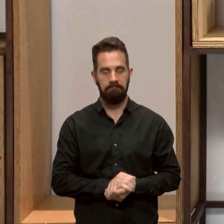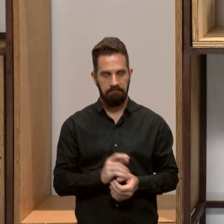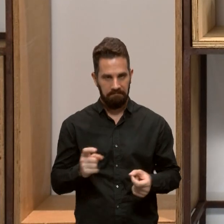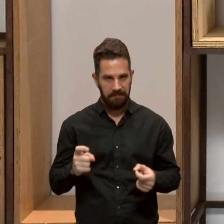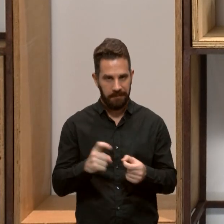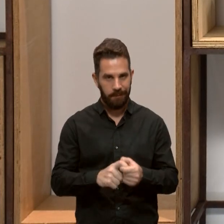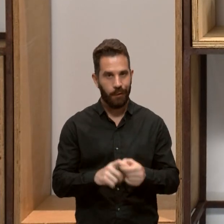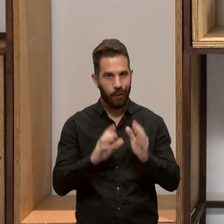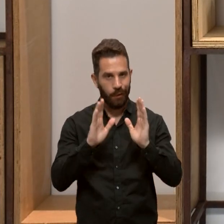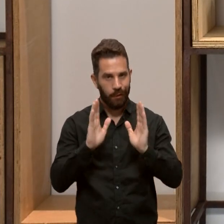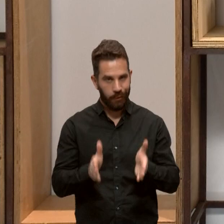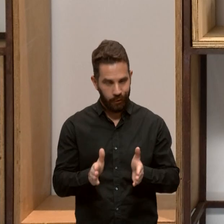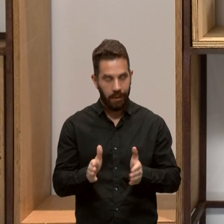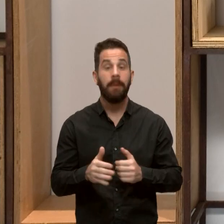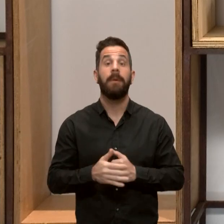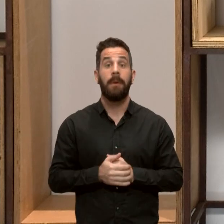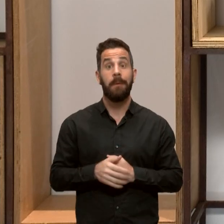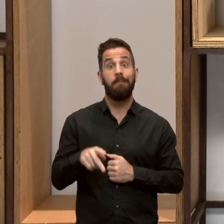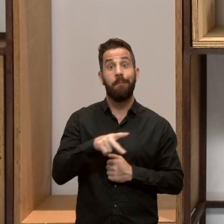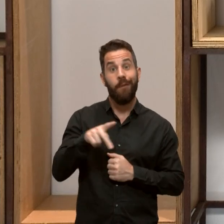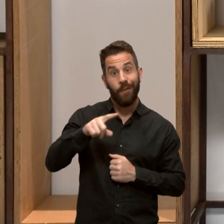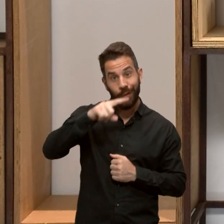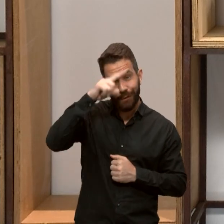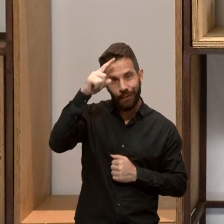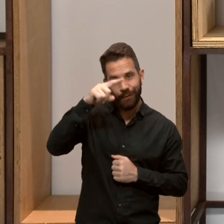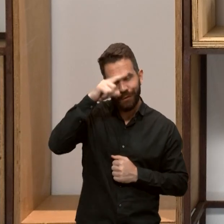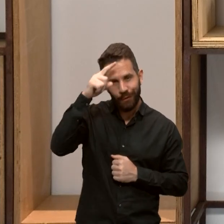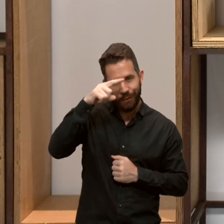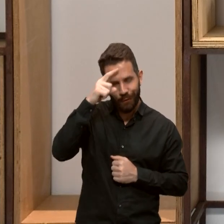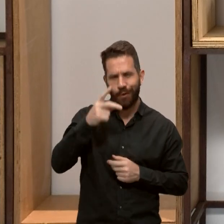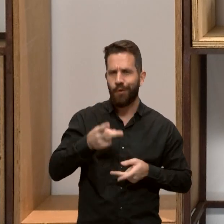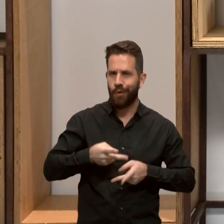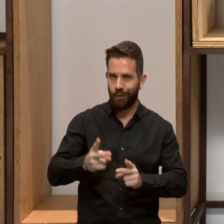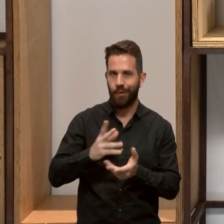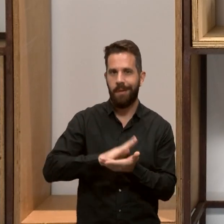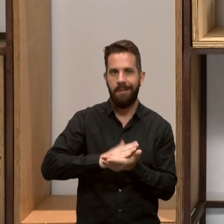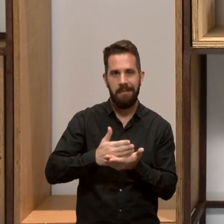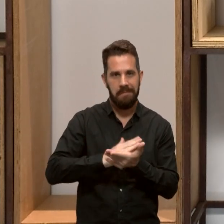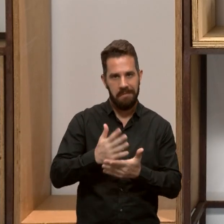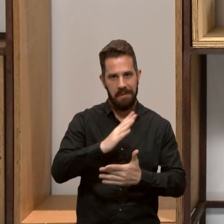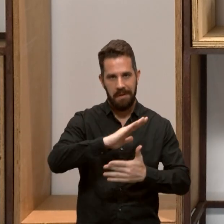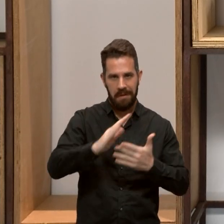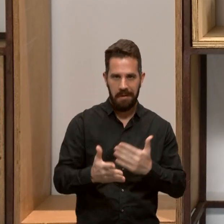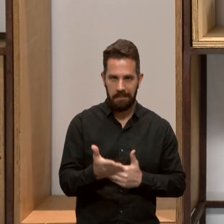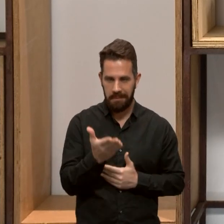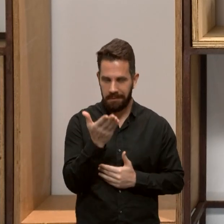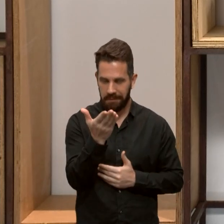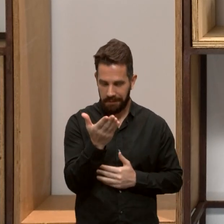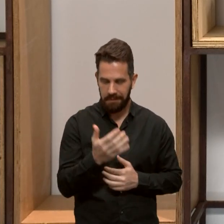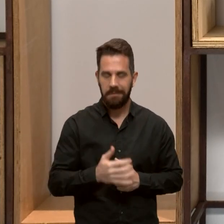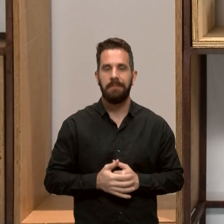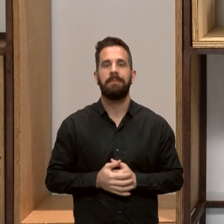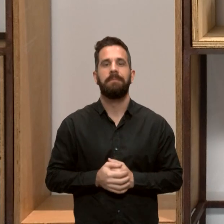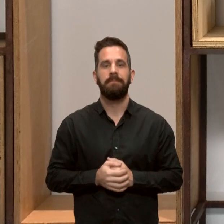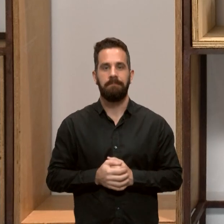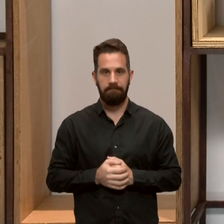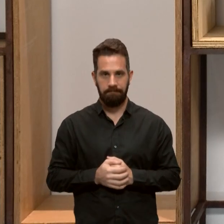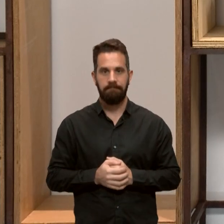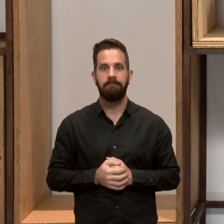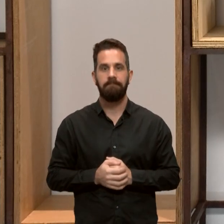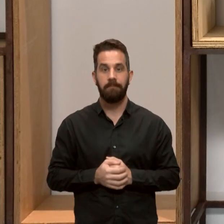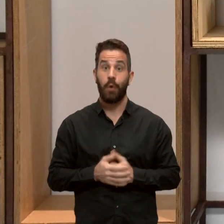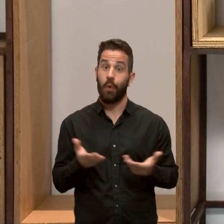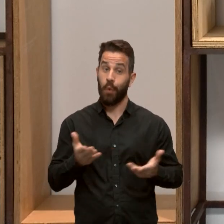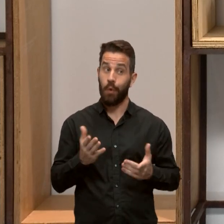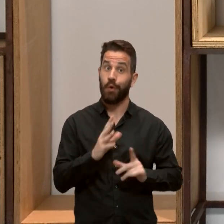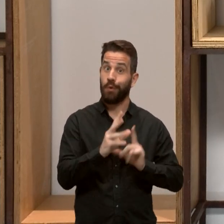Estamos de volta e o professor Diego Barbosa continua aqui com a gente fazendo a interpretação para Libras no programa